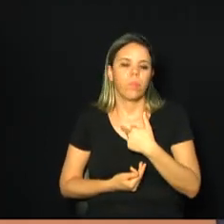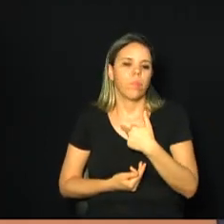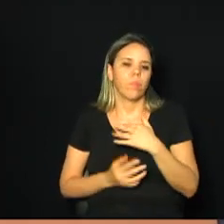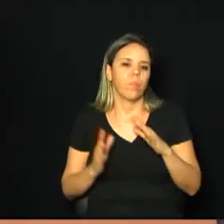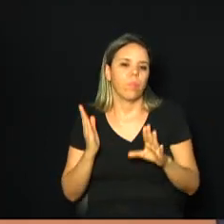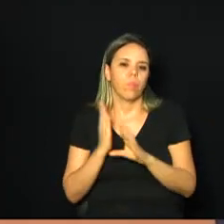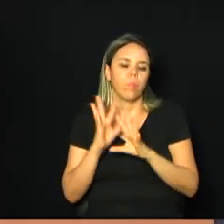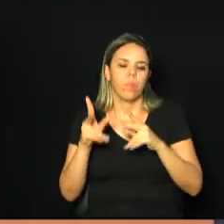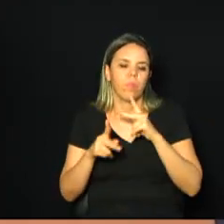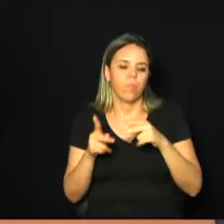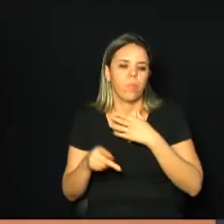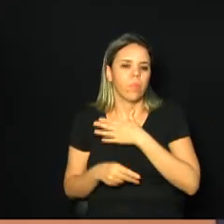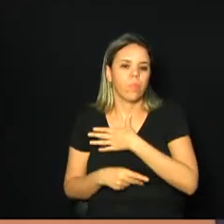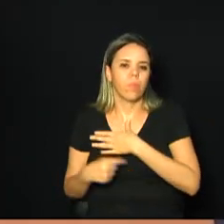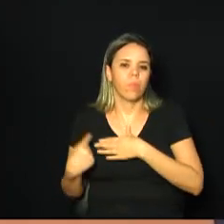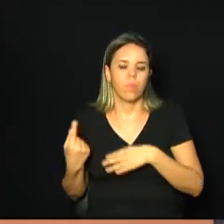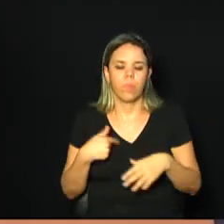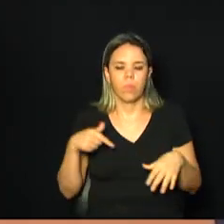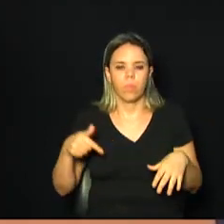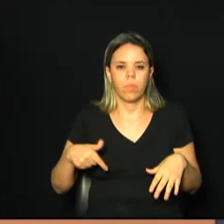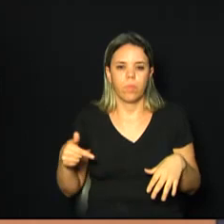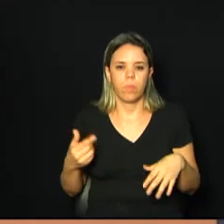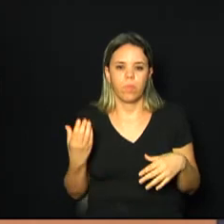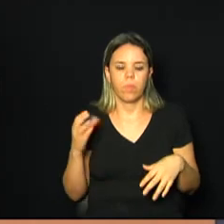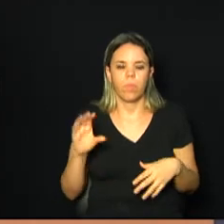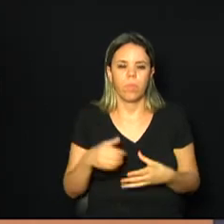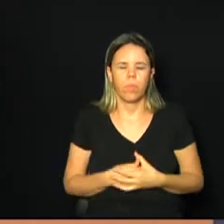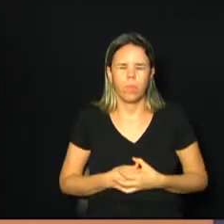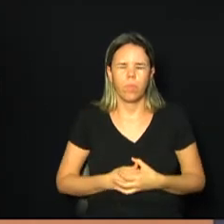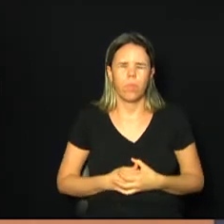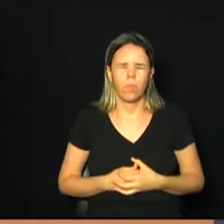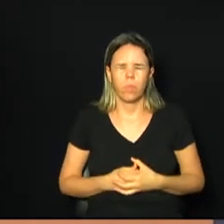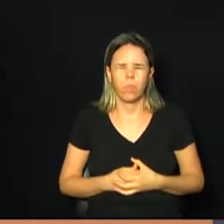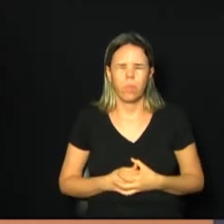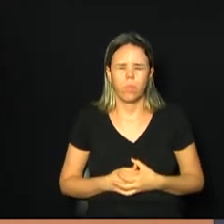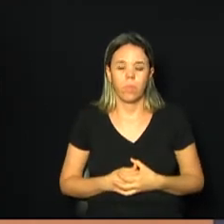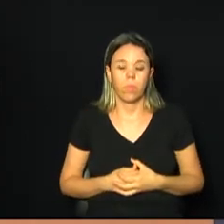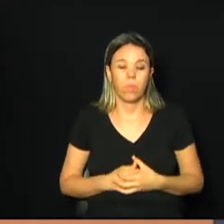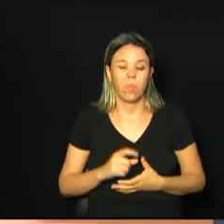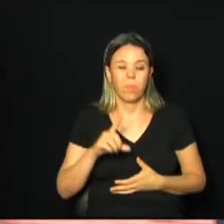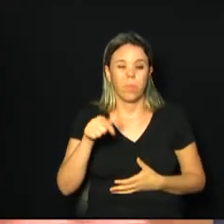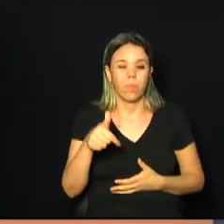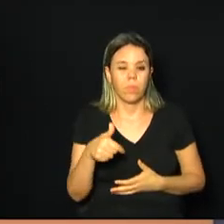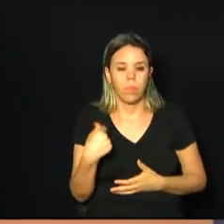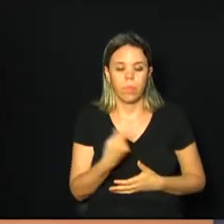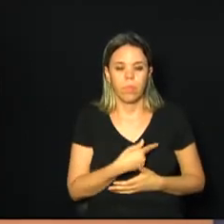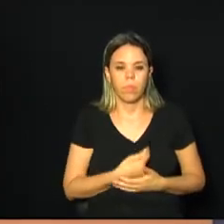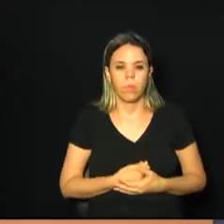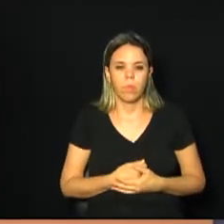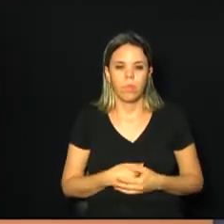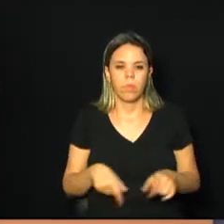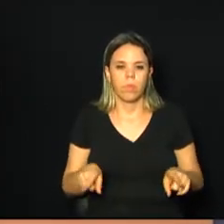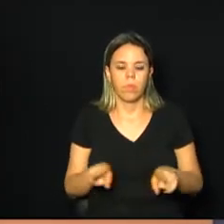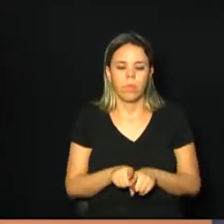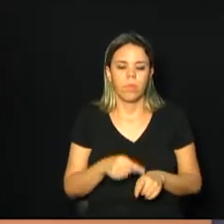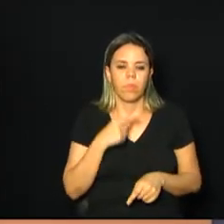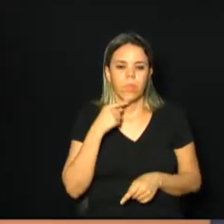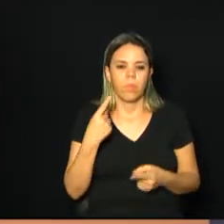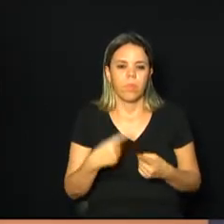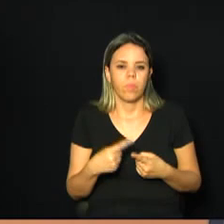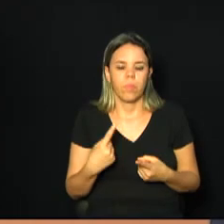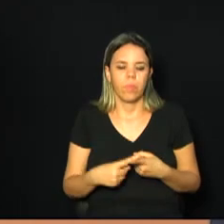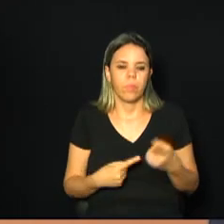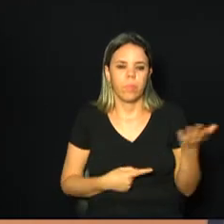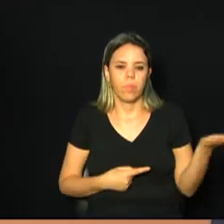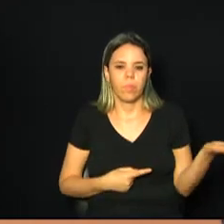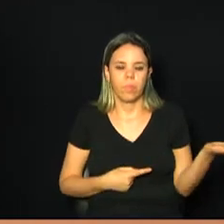às vezes as pessoas, que nem nós aqui, acaba postando, né? E acaba aí, daqui a pouco, a gente também sendo questionado o porquê